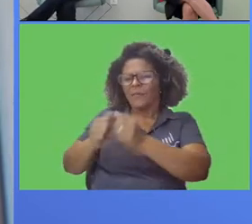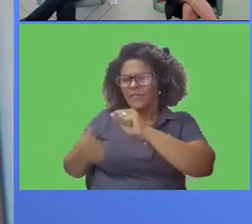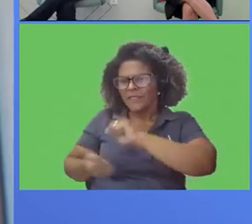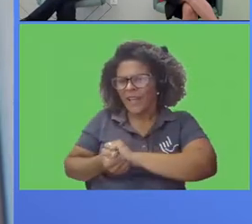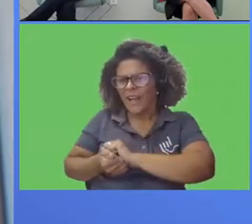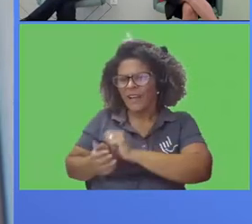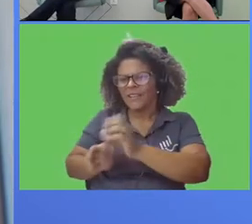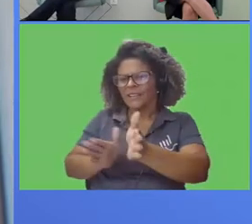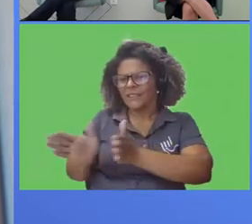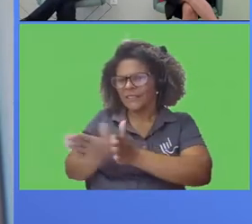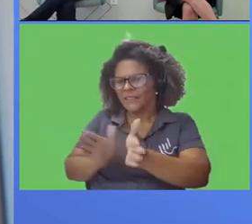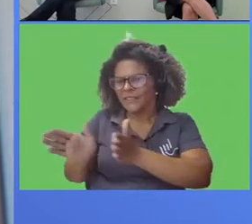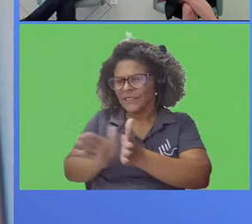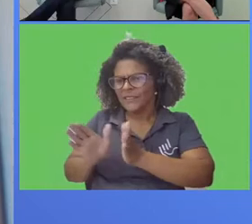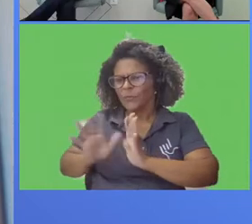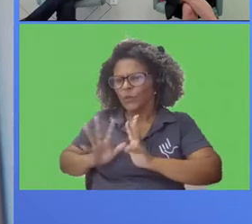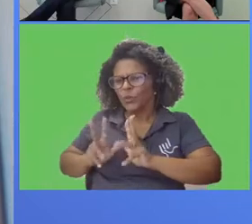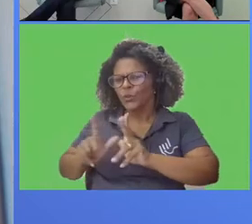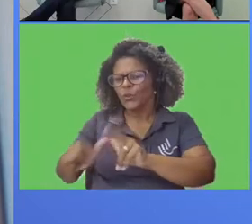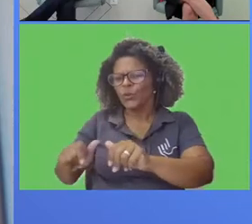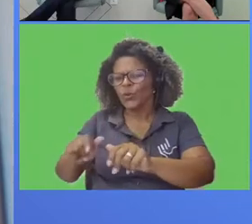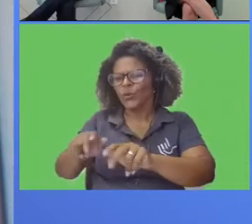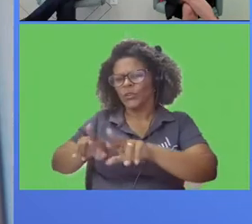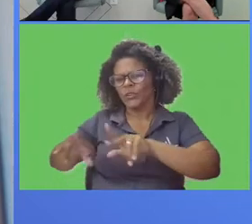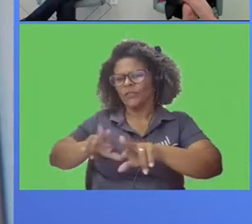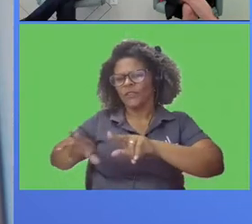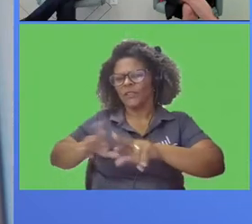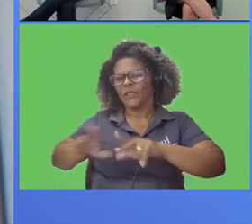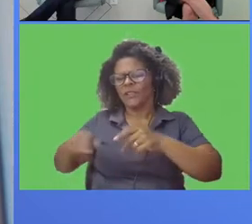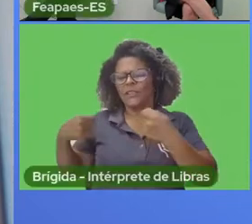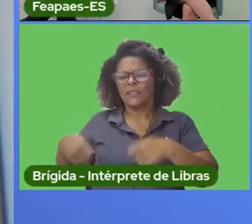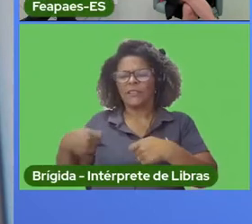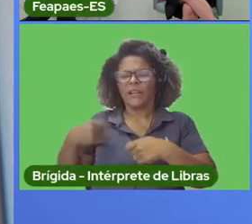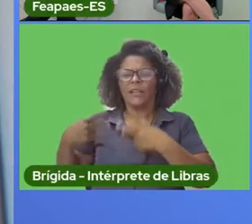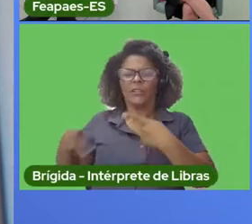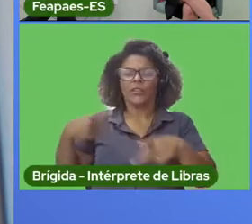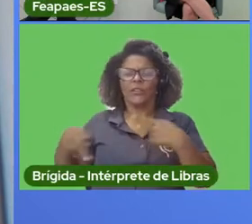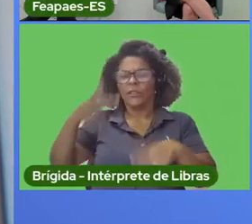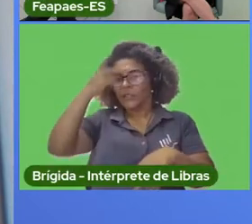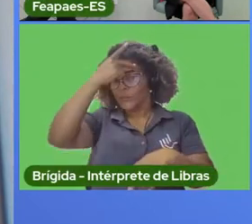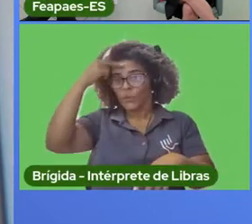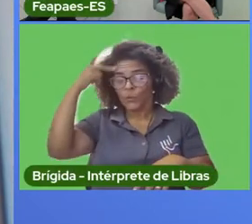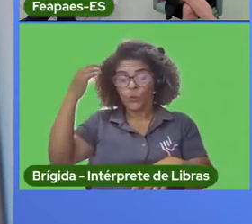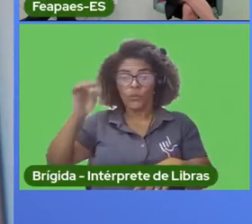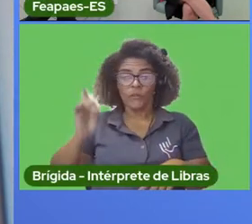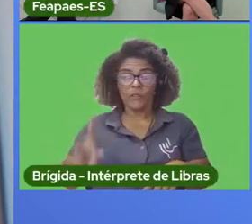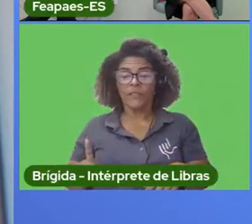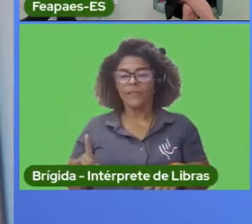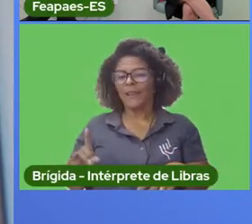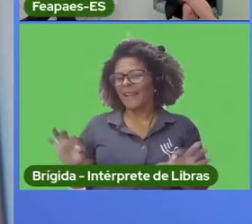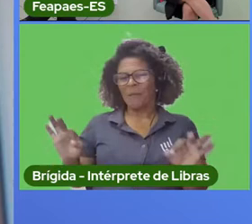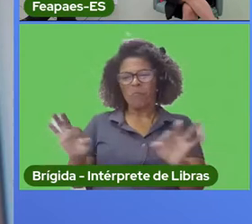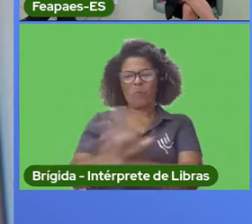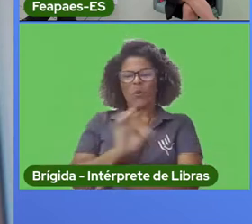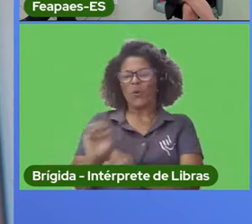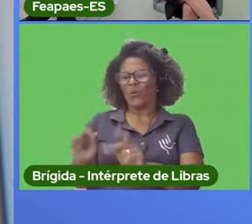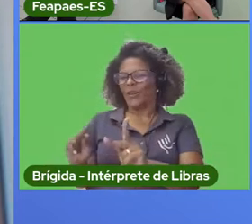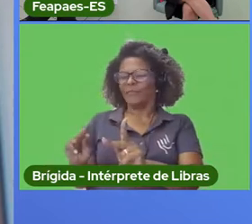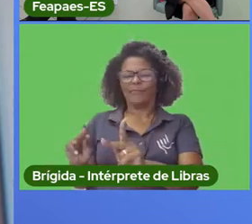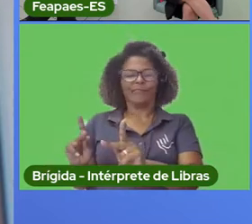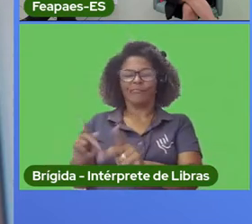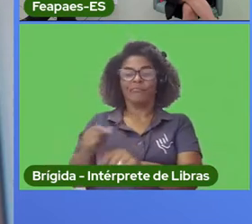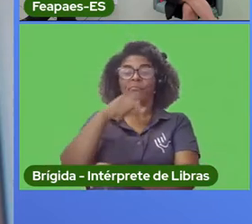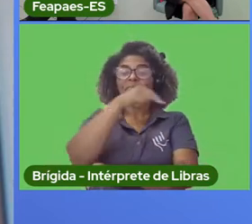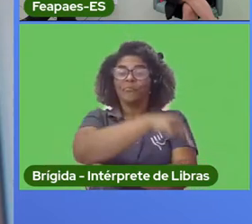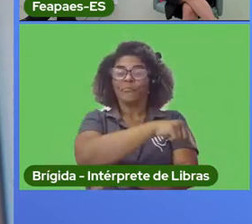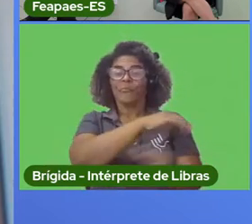aqui para todas as diversidades, né, e necessidades ali da pessoa com deficiência, que está tudo certo. Não, pelo contrário.